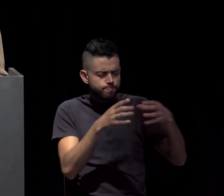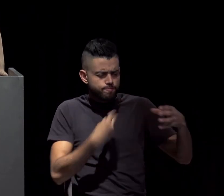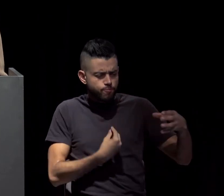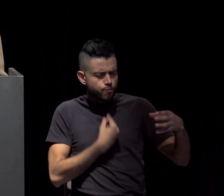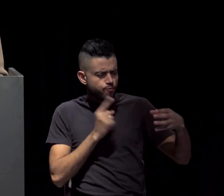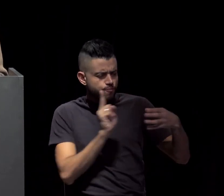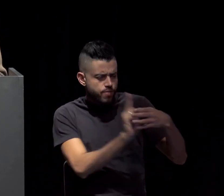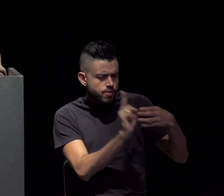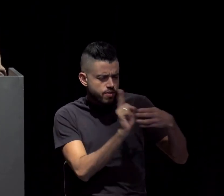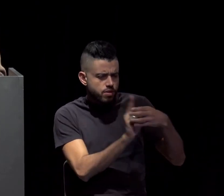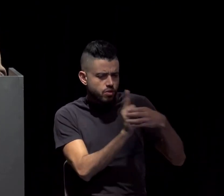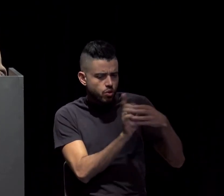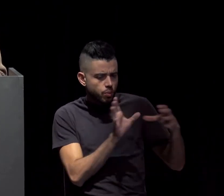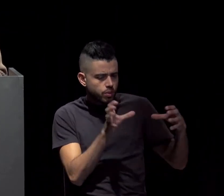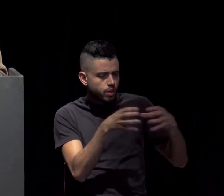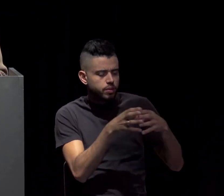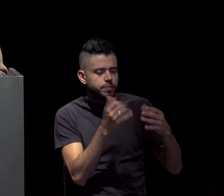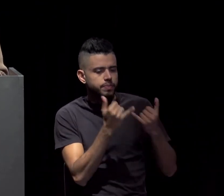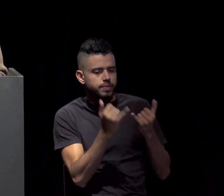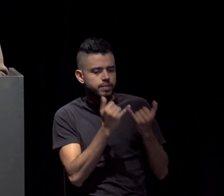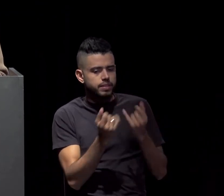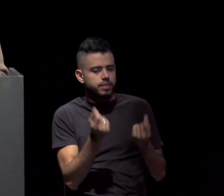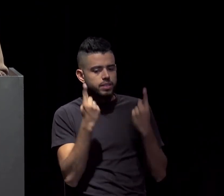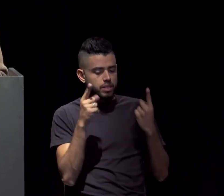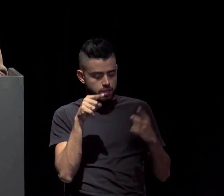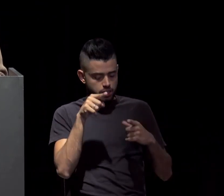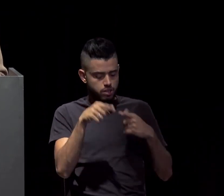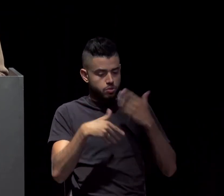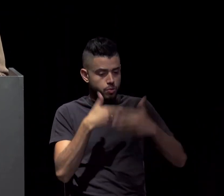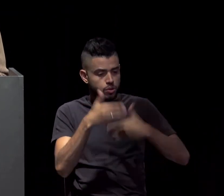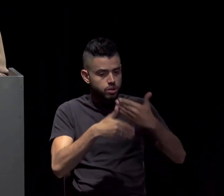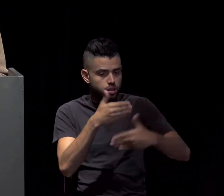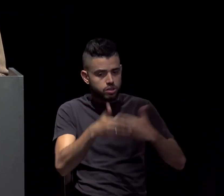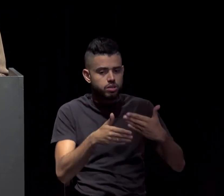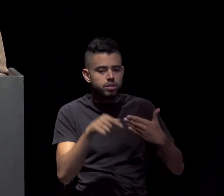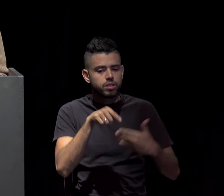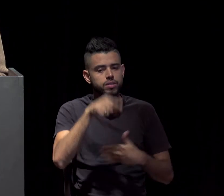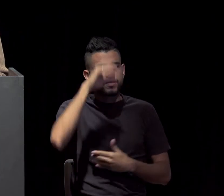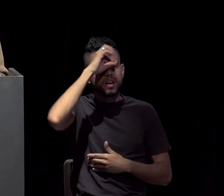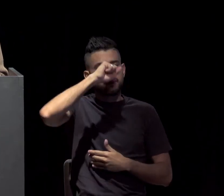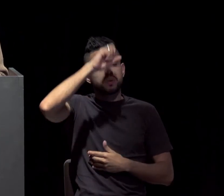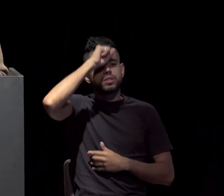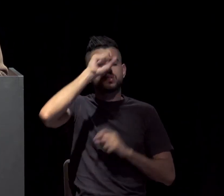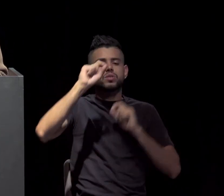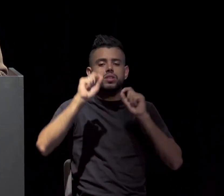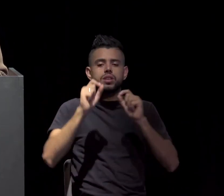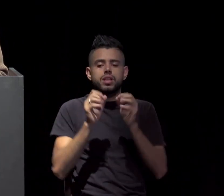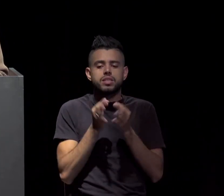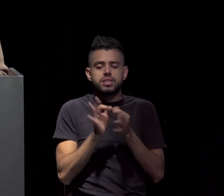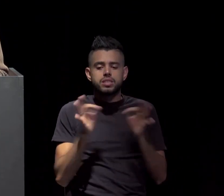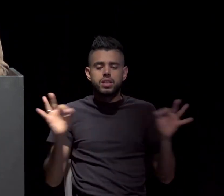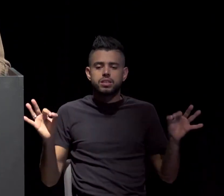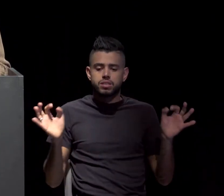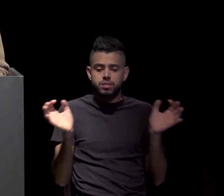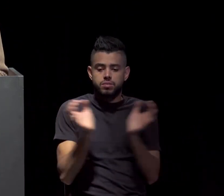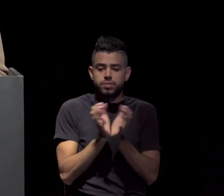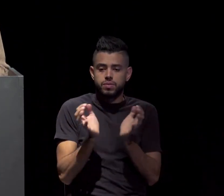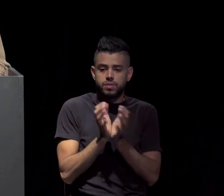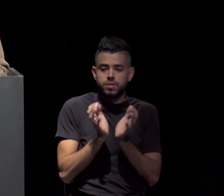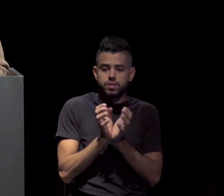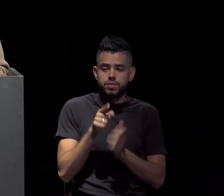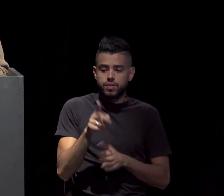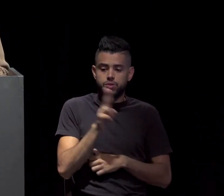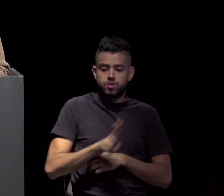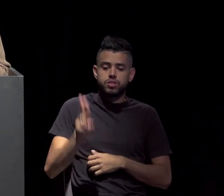largamente com a comunidade que lhe é estranha, e nesse processo de convívio demorado, ele vai aprendendo a sintaxe da própria comunidade, que ele vai